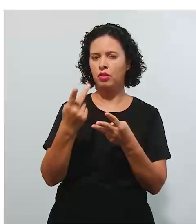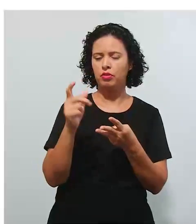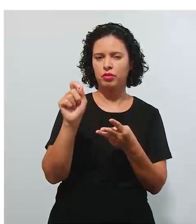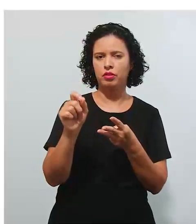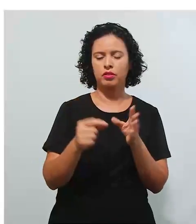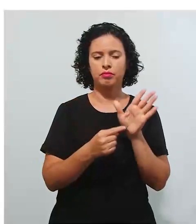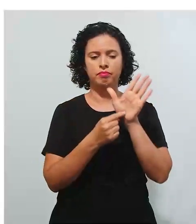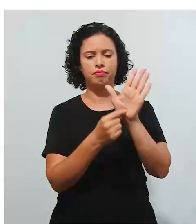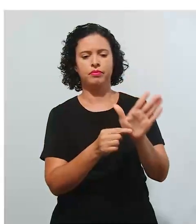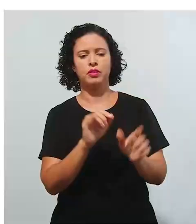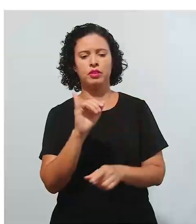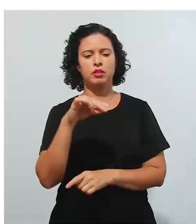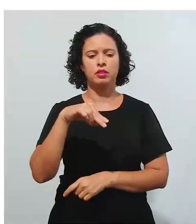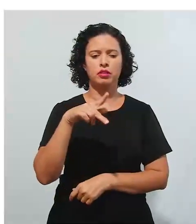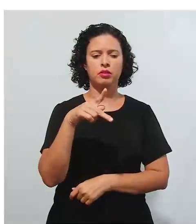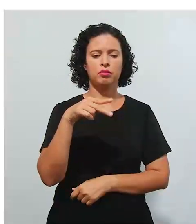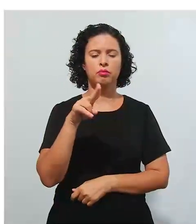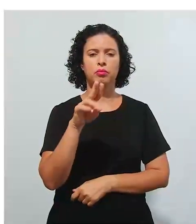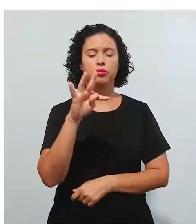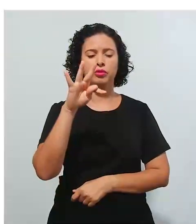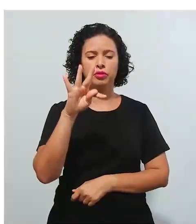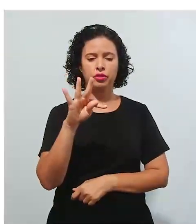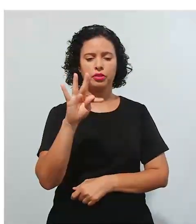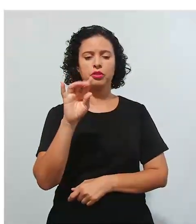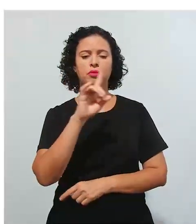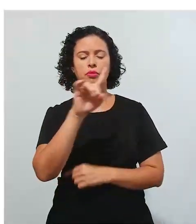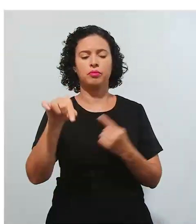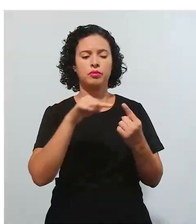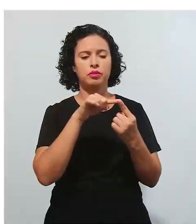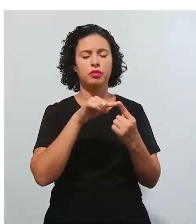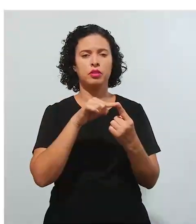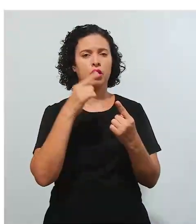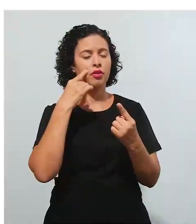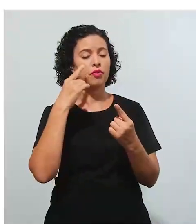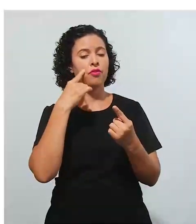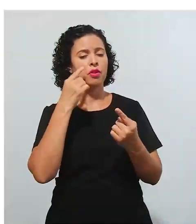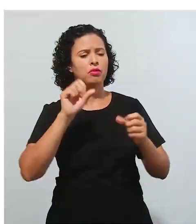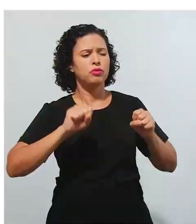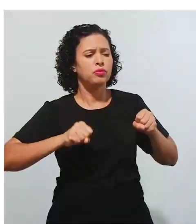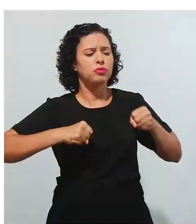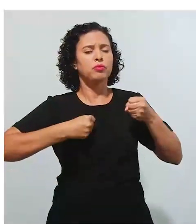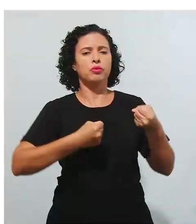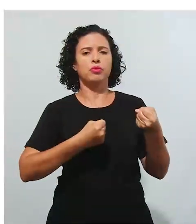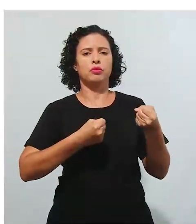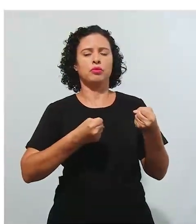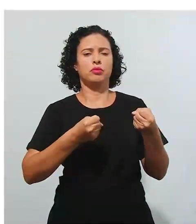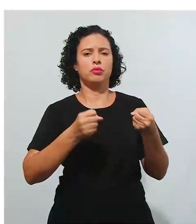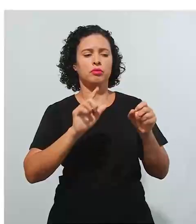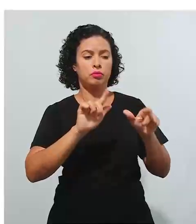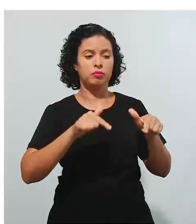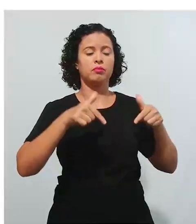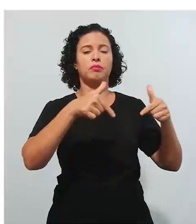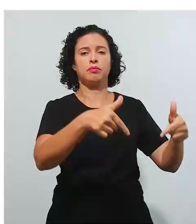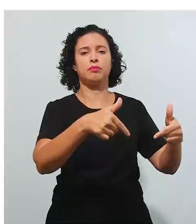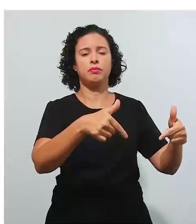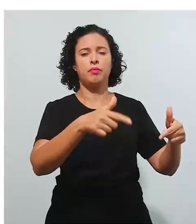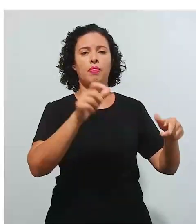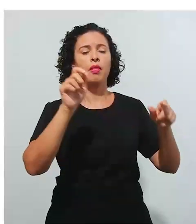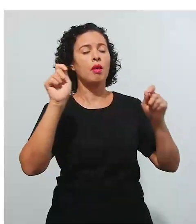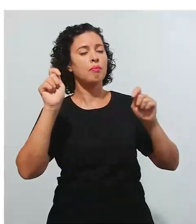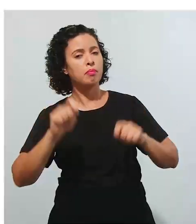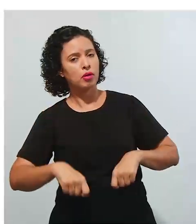têm por objetivo medir os esforços despendidos em uma ação. Eles podem ser